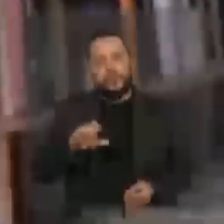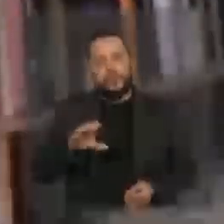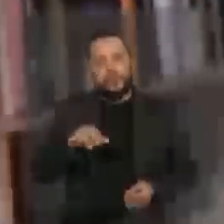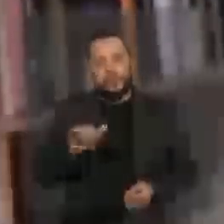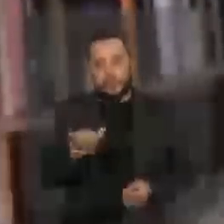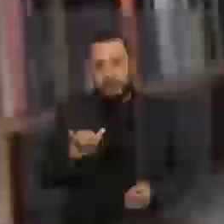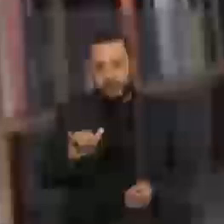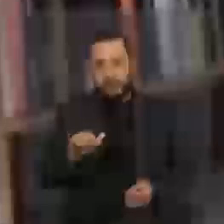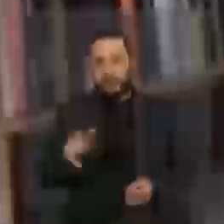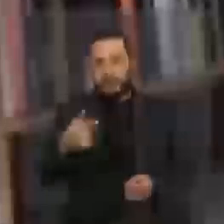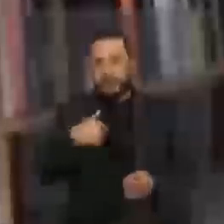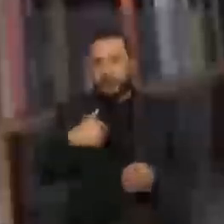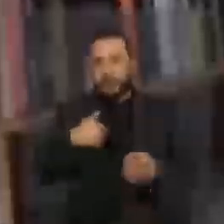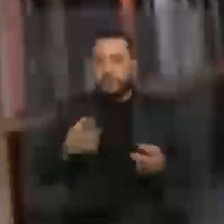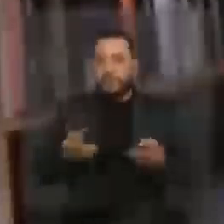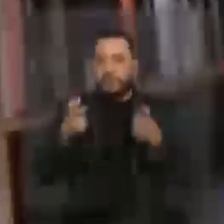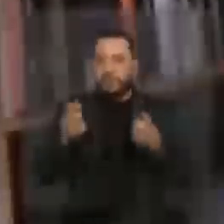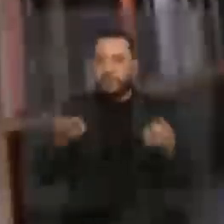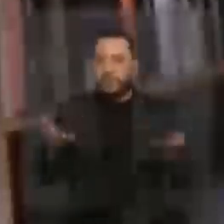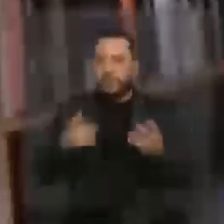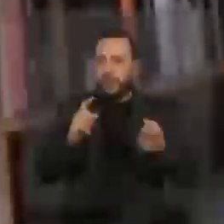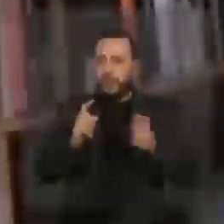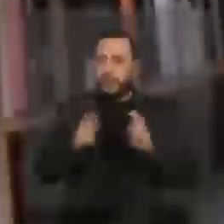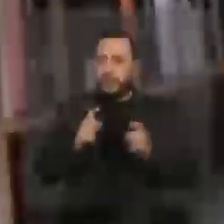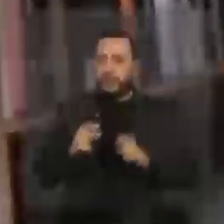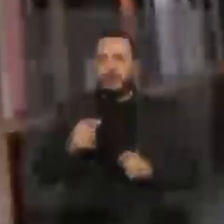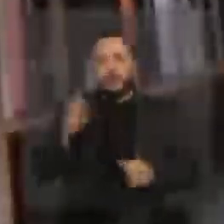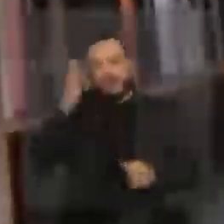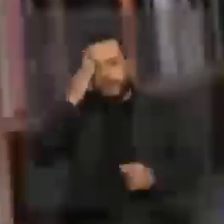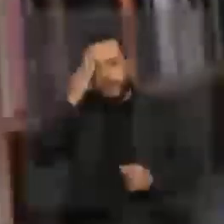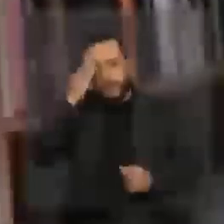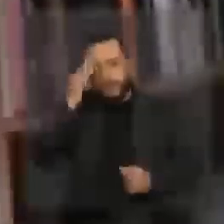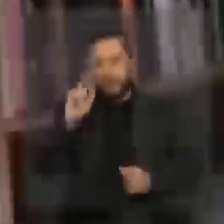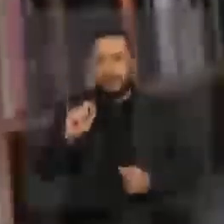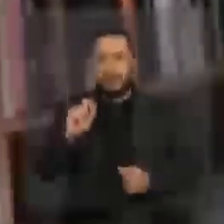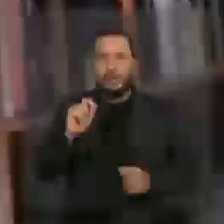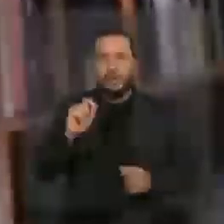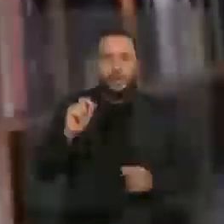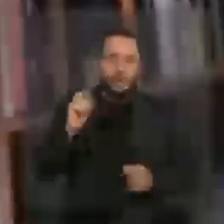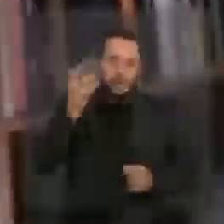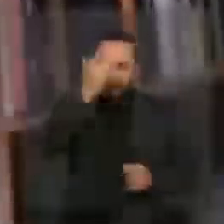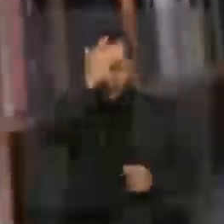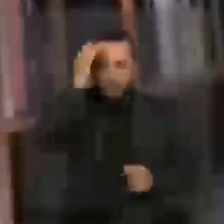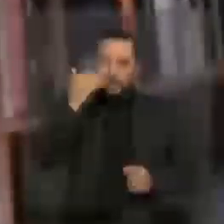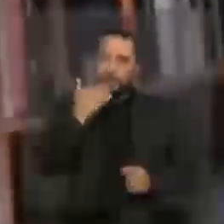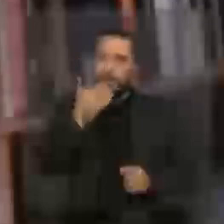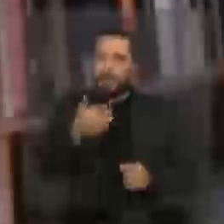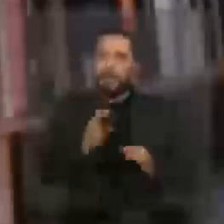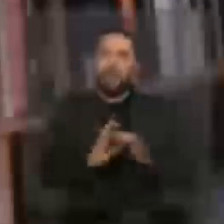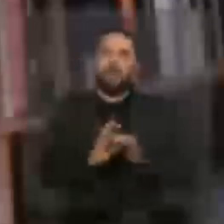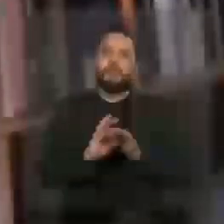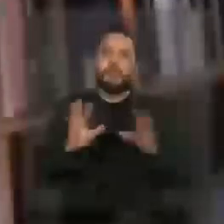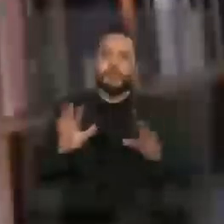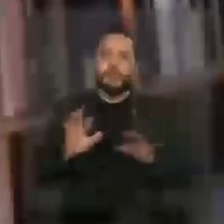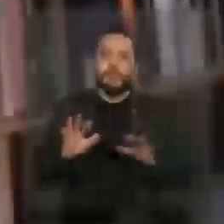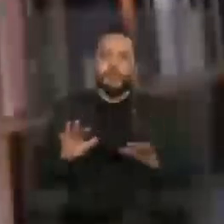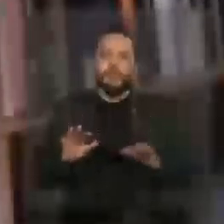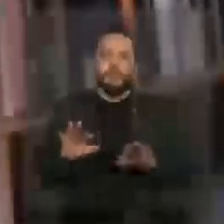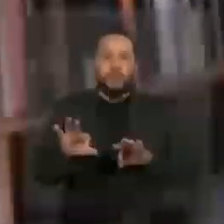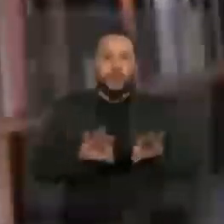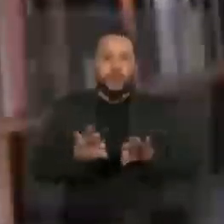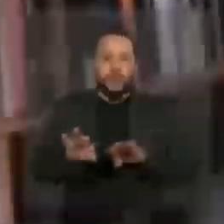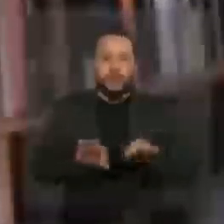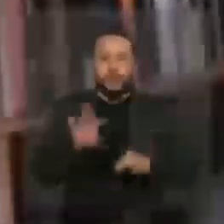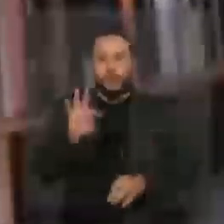conta agora há pouco no começo da sessão, que aqueles que solicitaram autorização pelo programa Tô